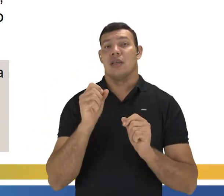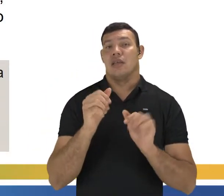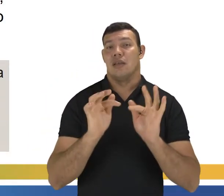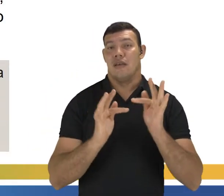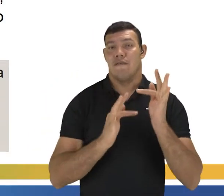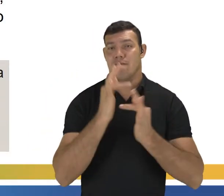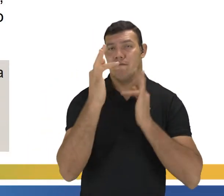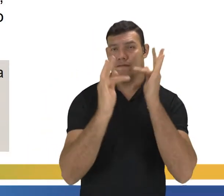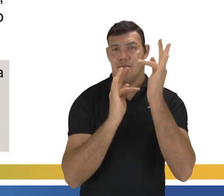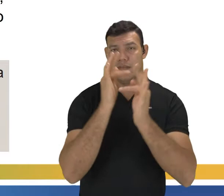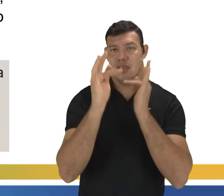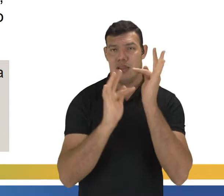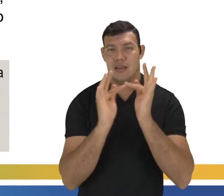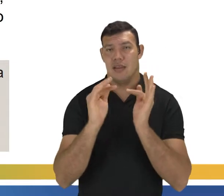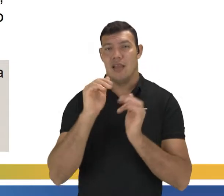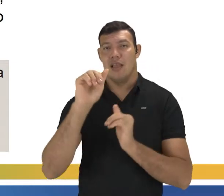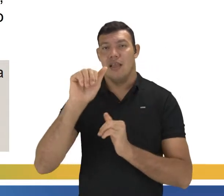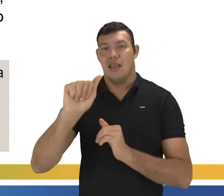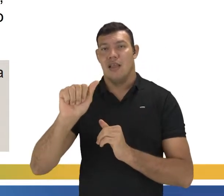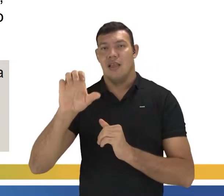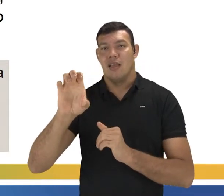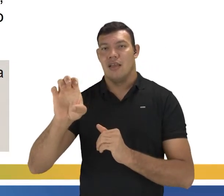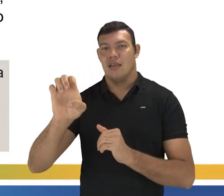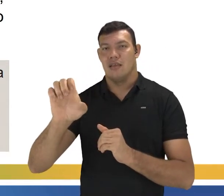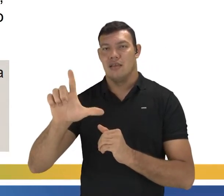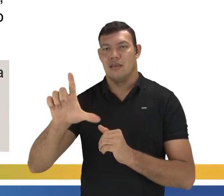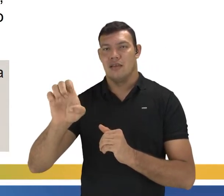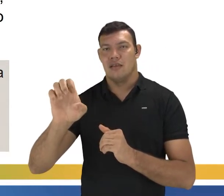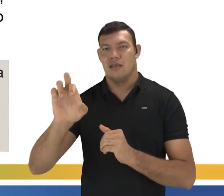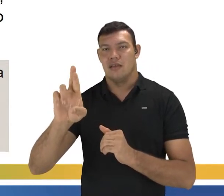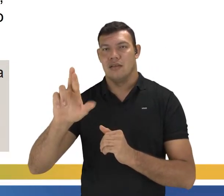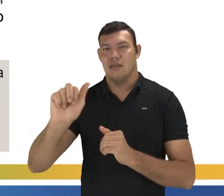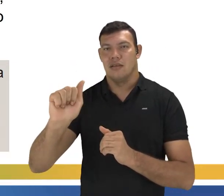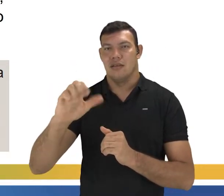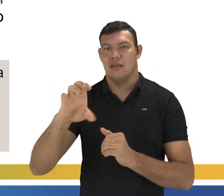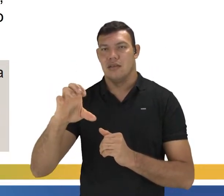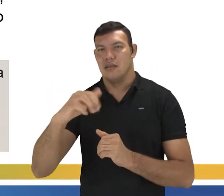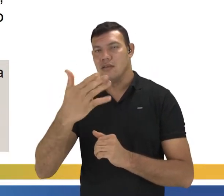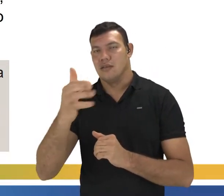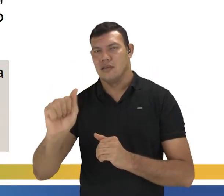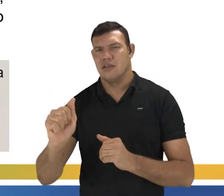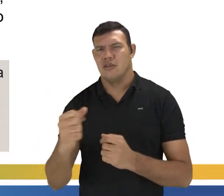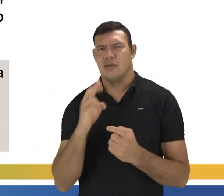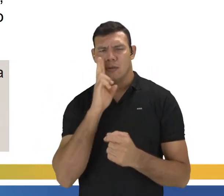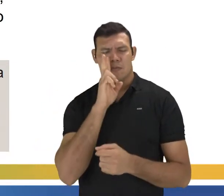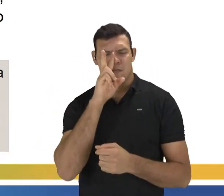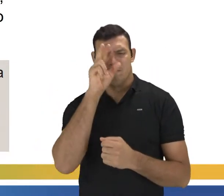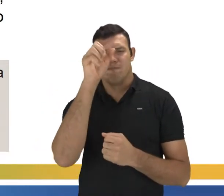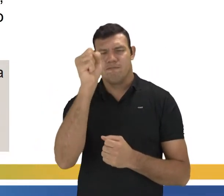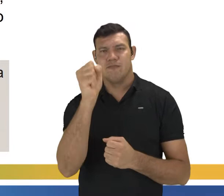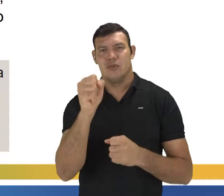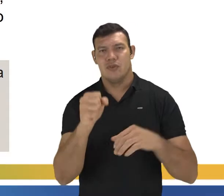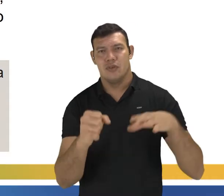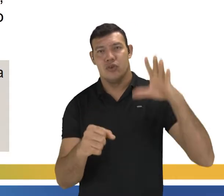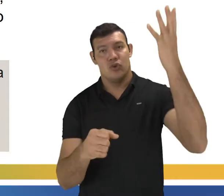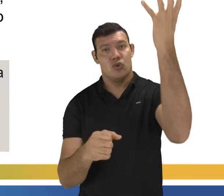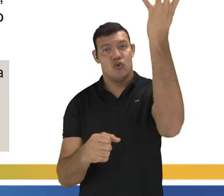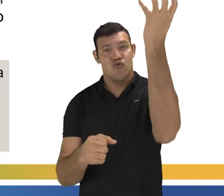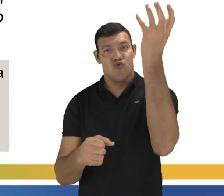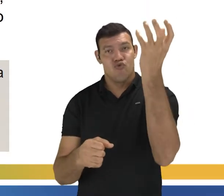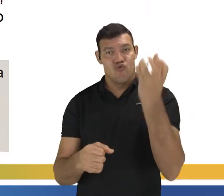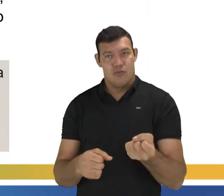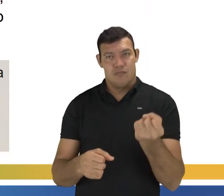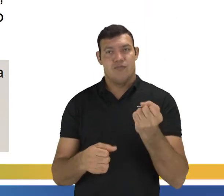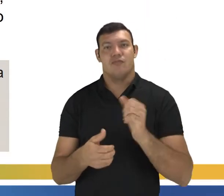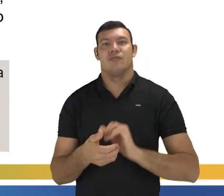soltando algum corpo a gente nós chamamos de aceleração da gravidade quer dizer é o quanto à força gravitacional puxa os objetos para